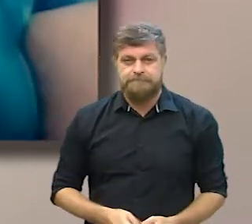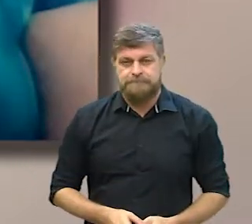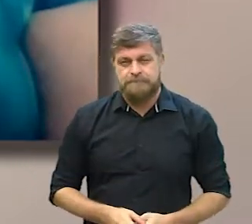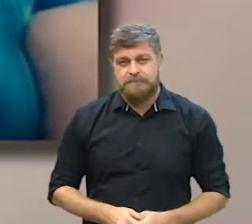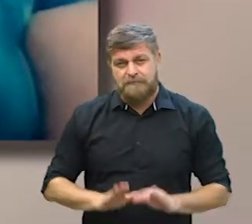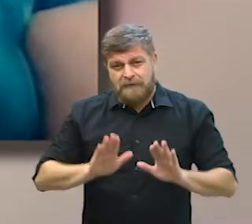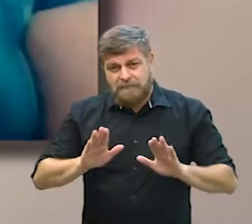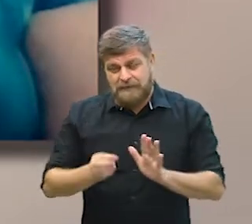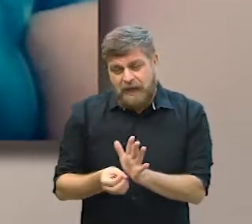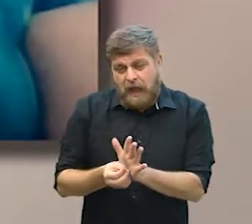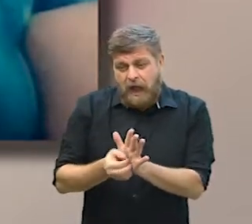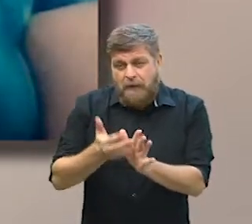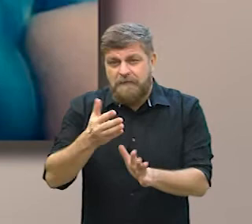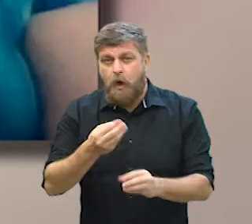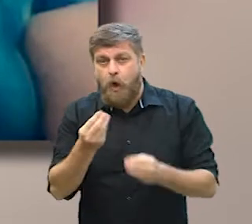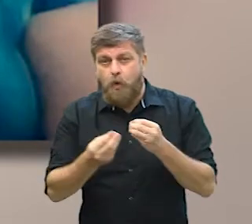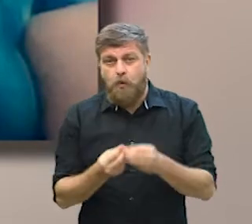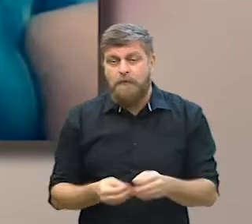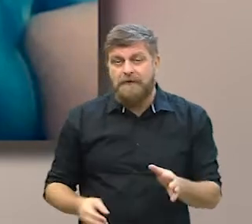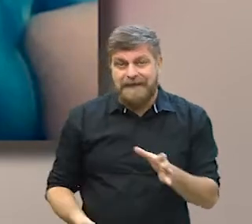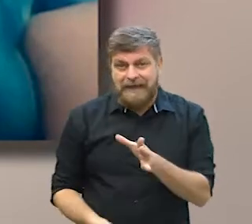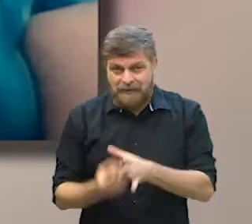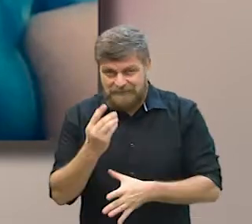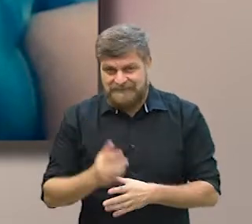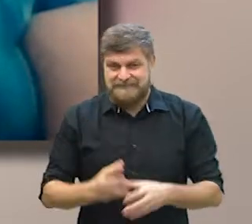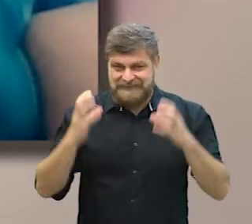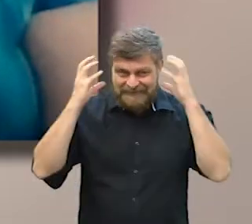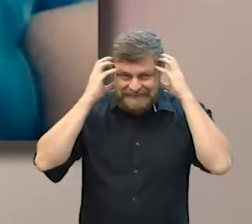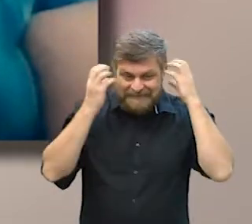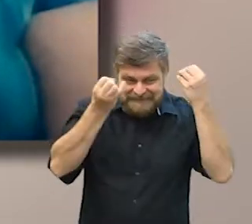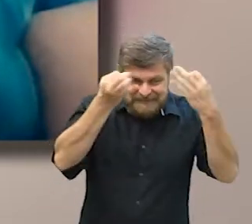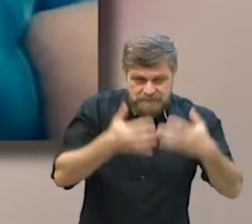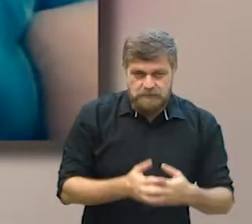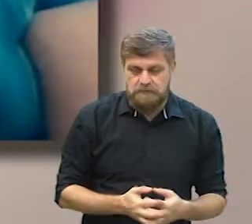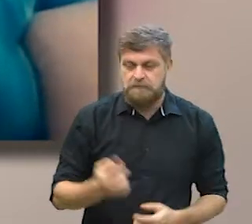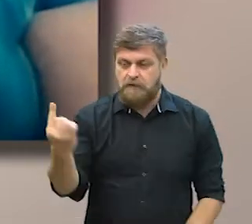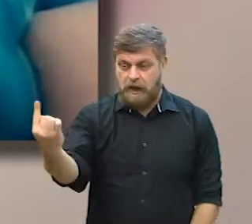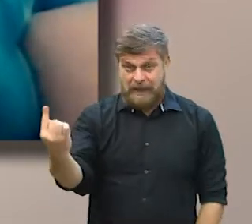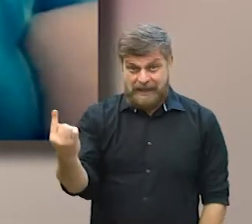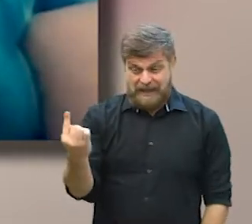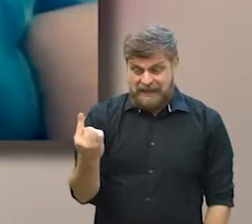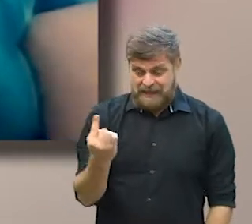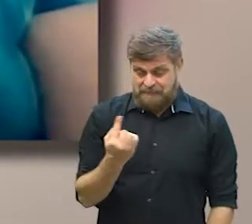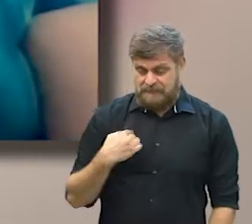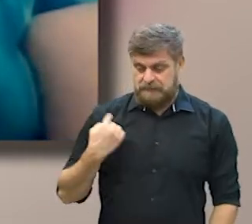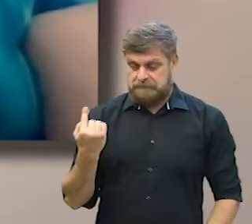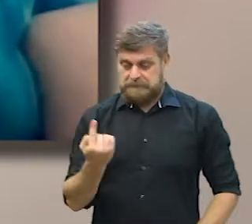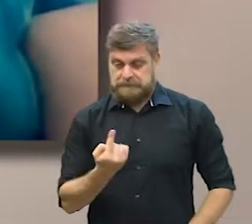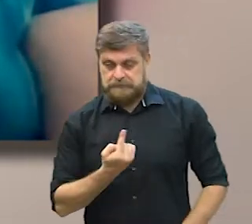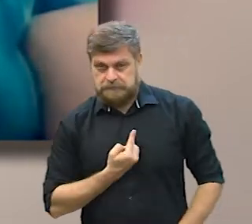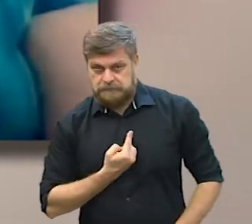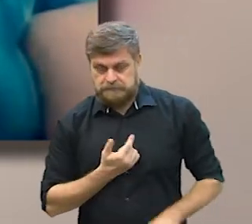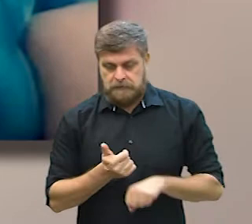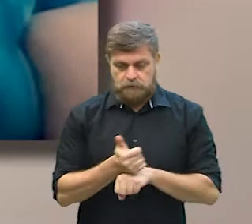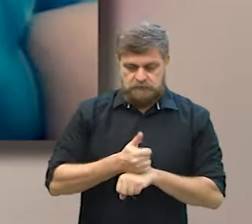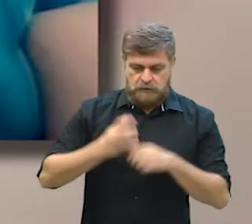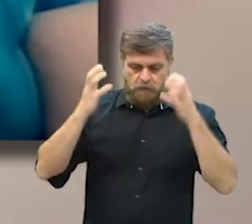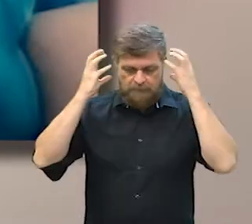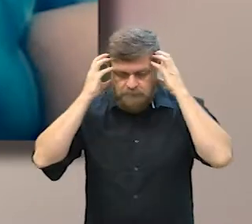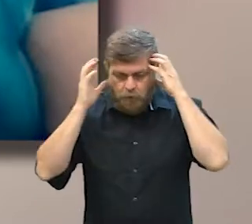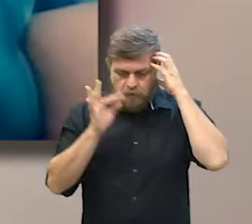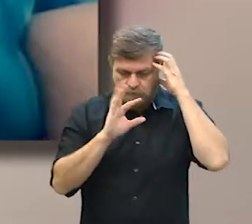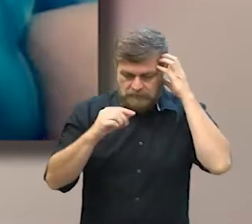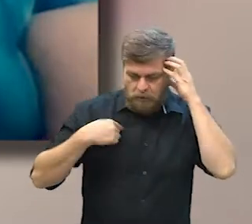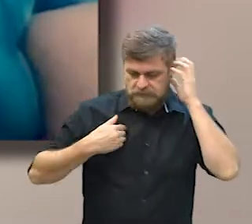diagnóstico. Mas, às vezes, isso vem de uma forma invertida, como a Sandra falou, né? Muitas vezes a criança vem para